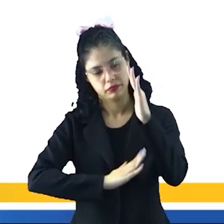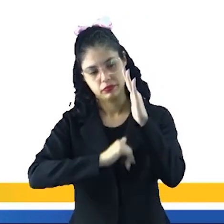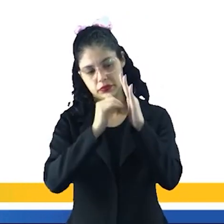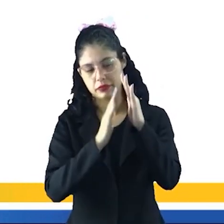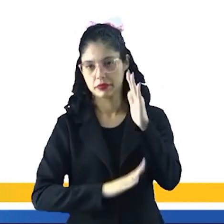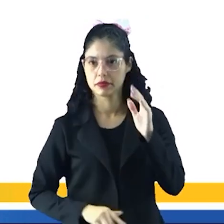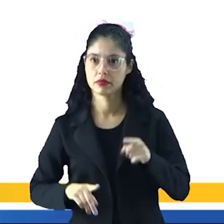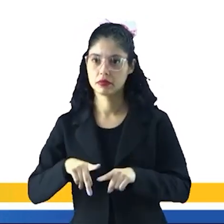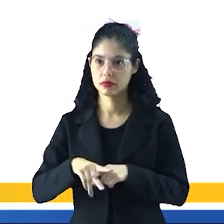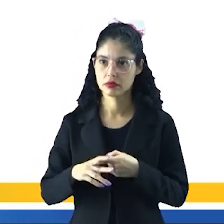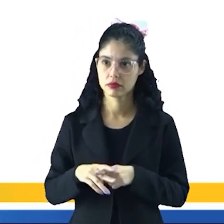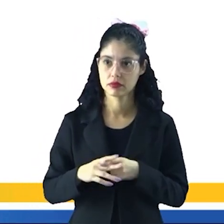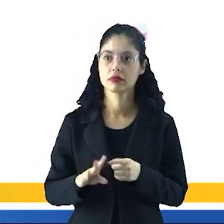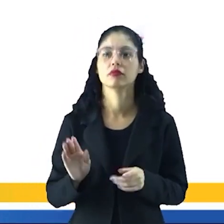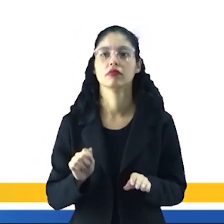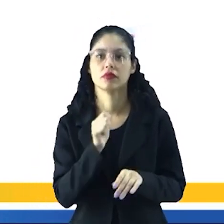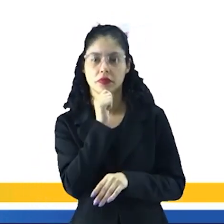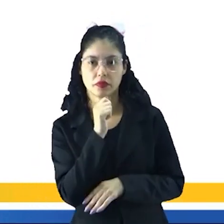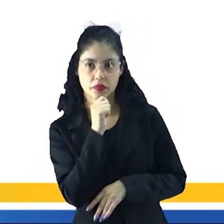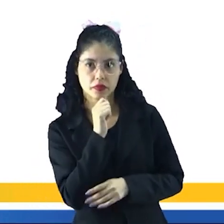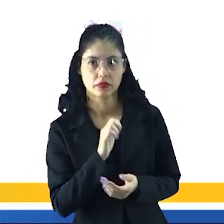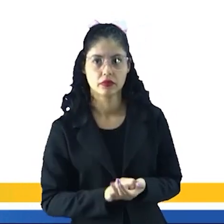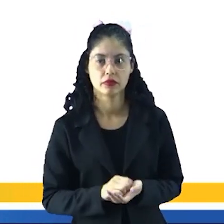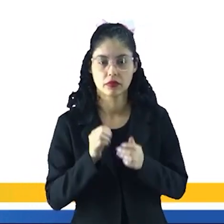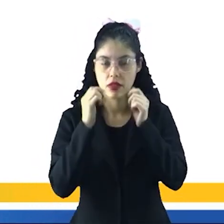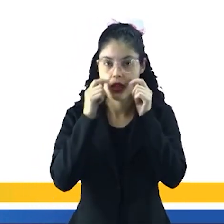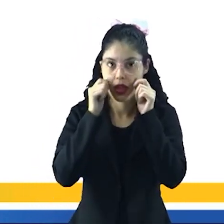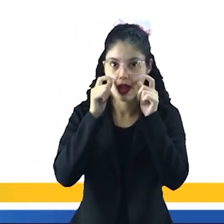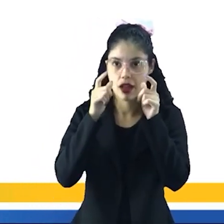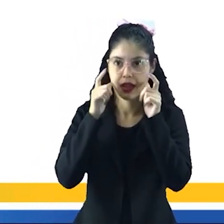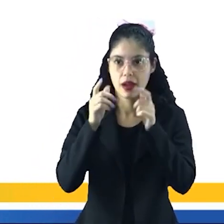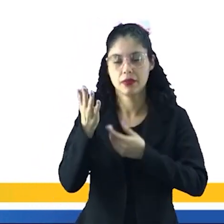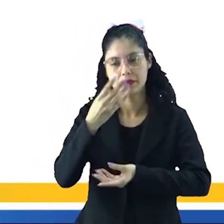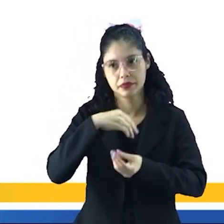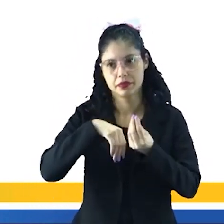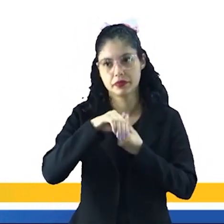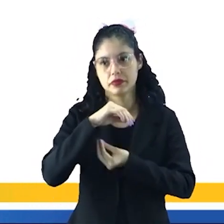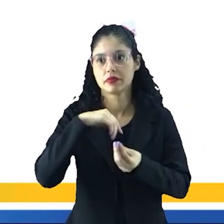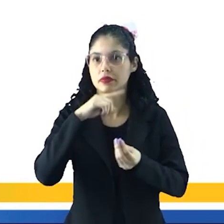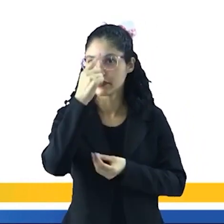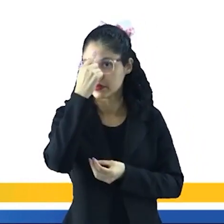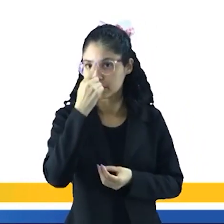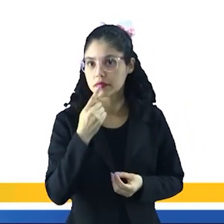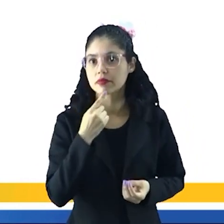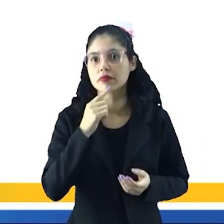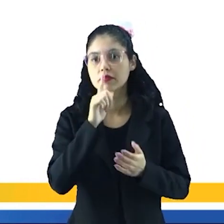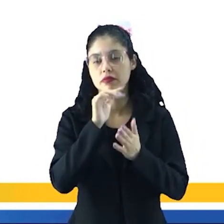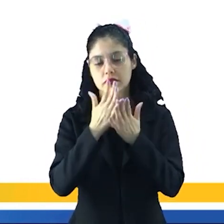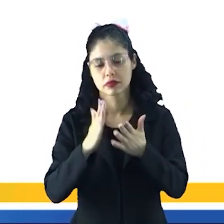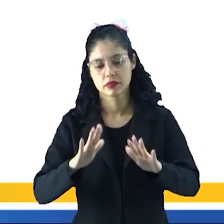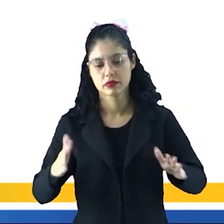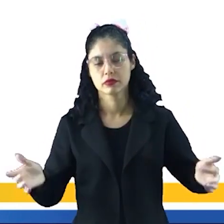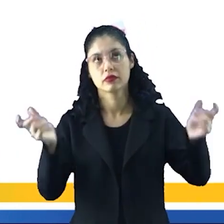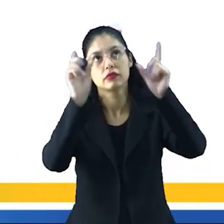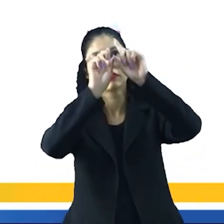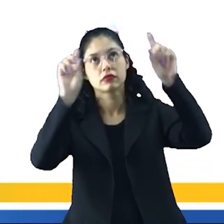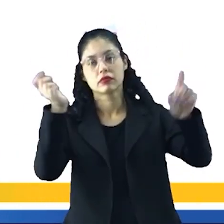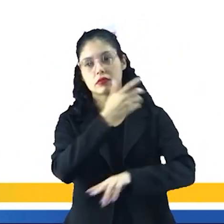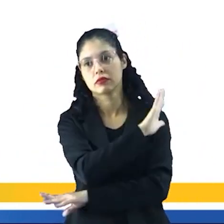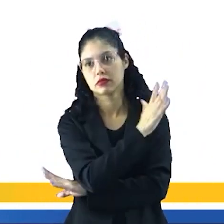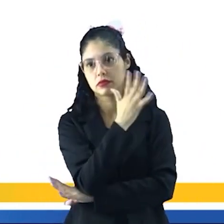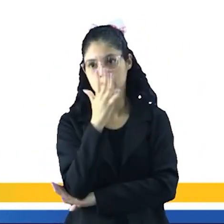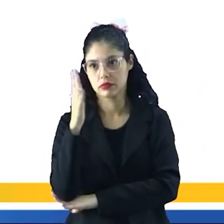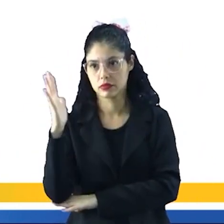pinturas e instalações, as obras de Cinto hipnotizam, envolvendo imagens de mar, céu e elementos